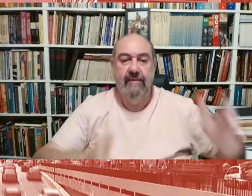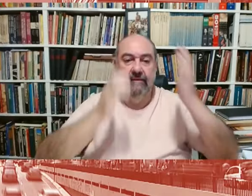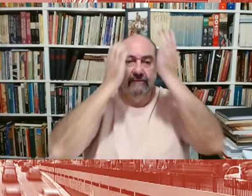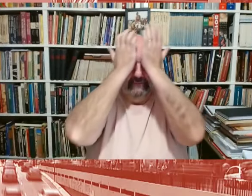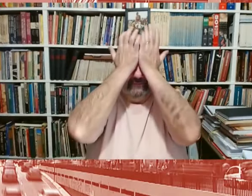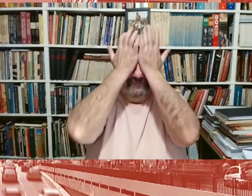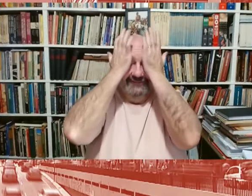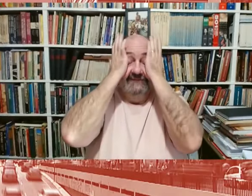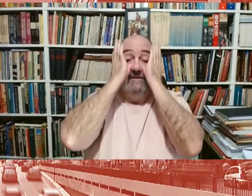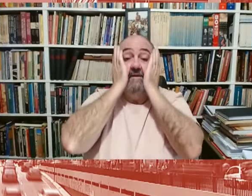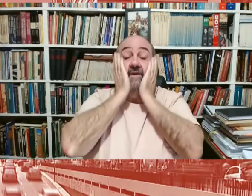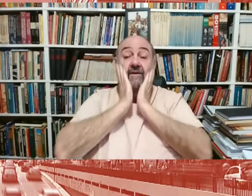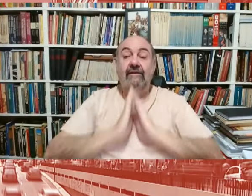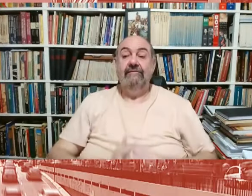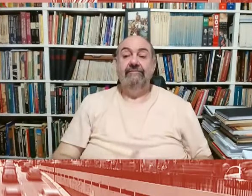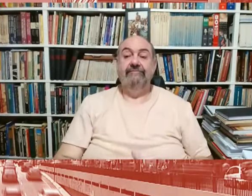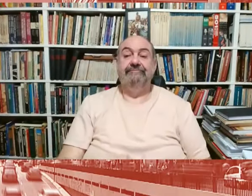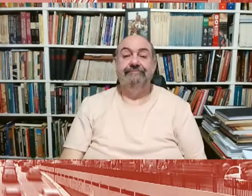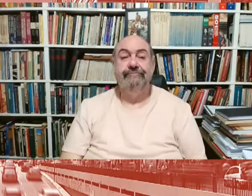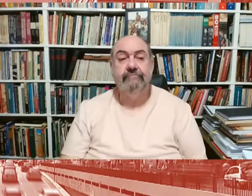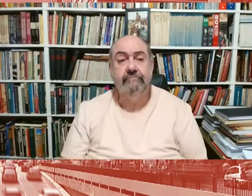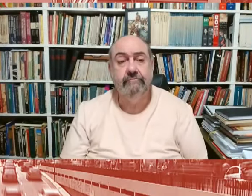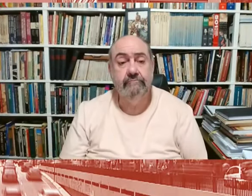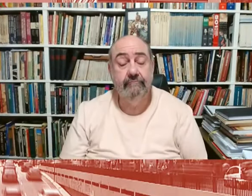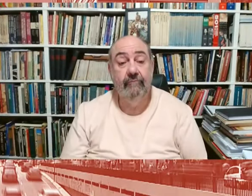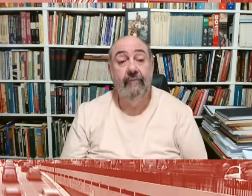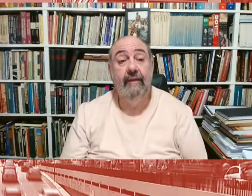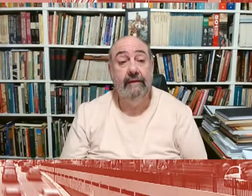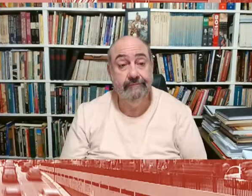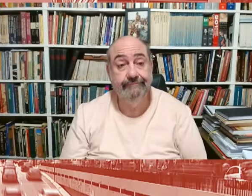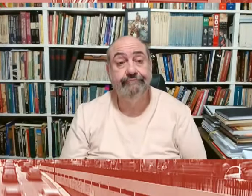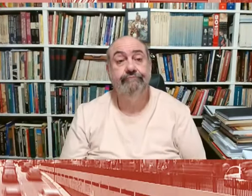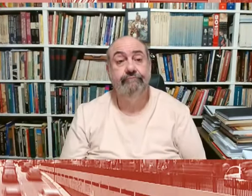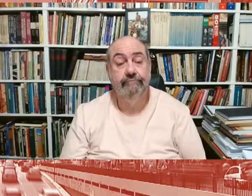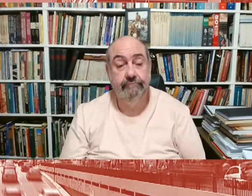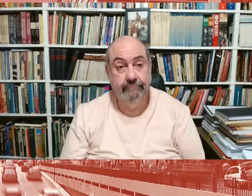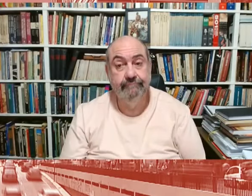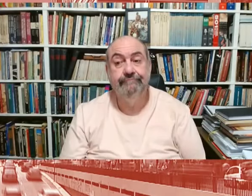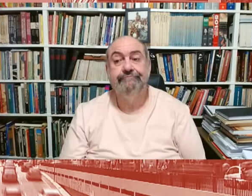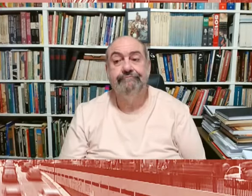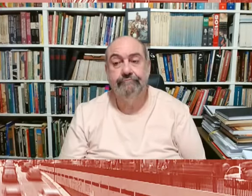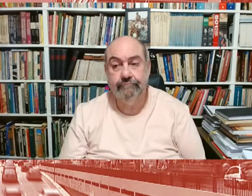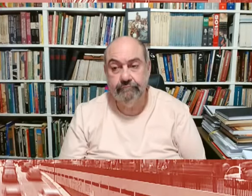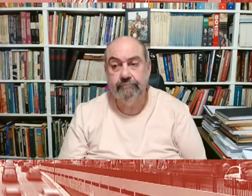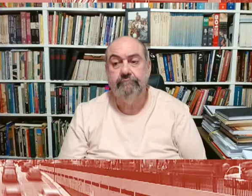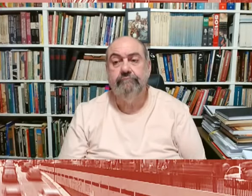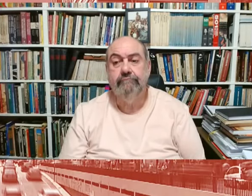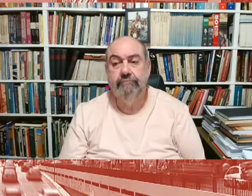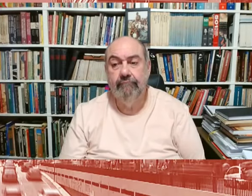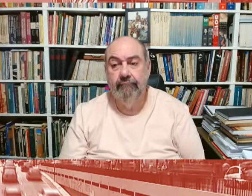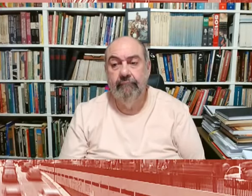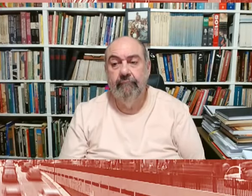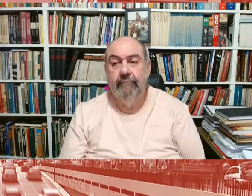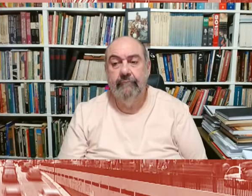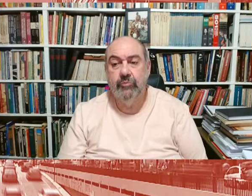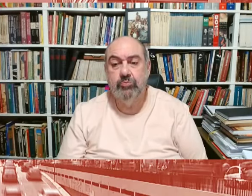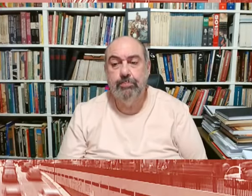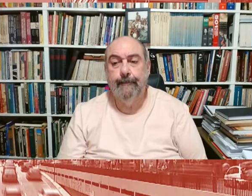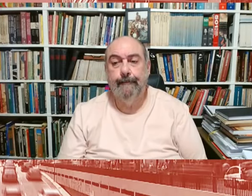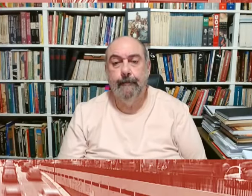E aí, queria saber como que você avalia essa recepção e a própria presença da figura do presidente da